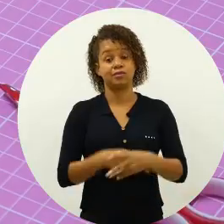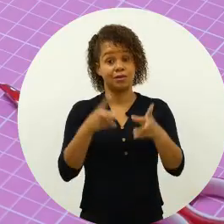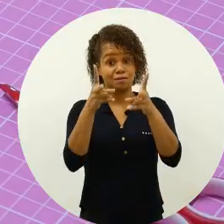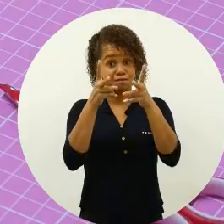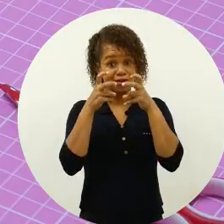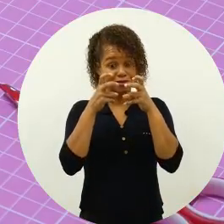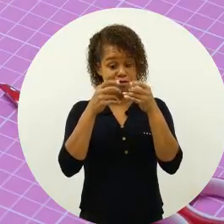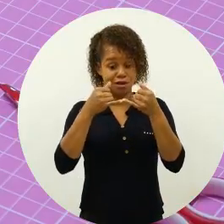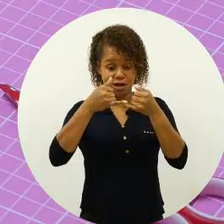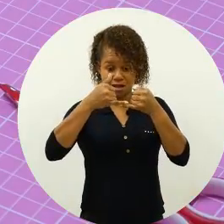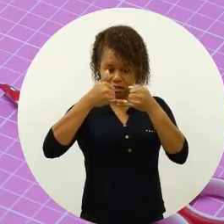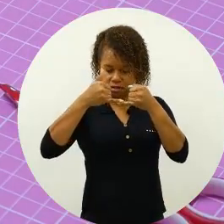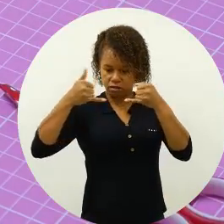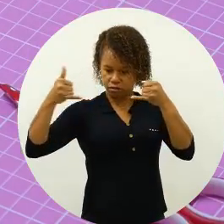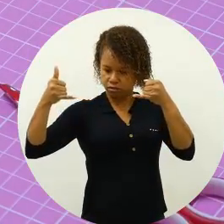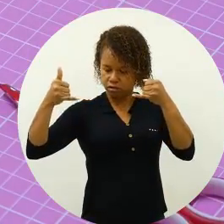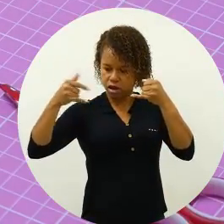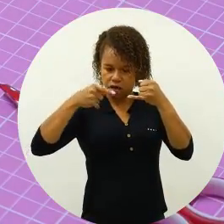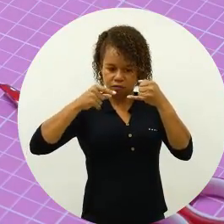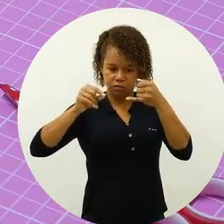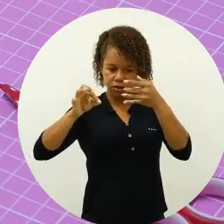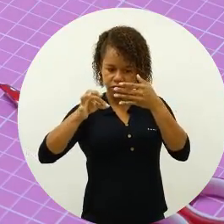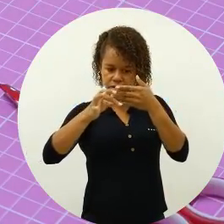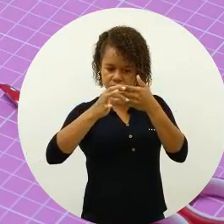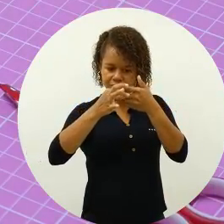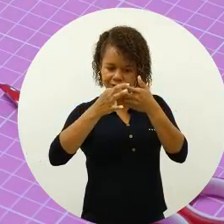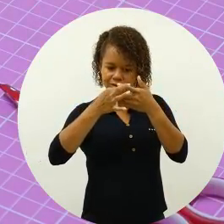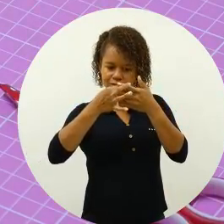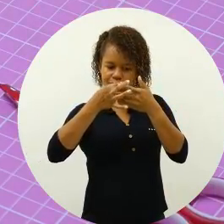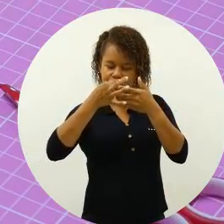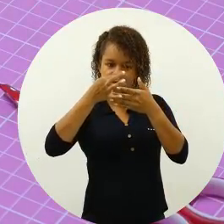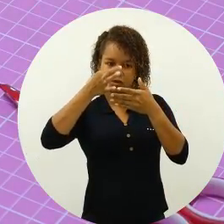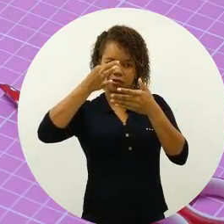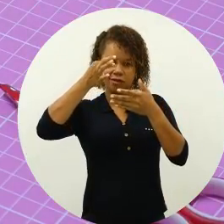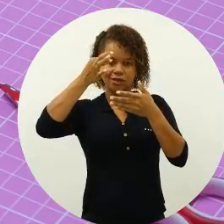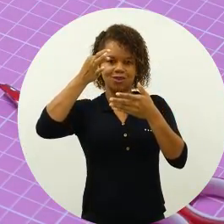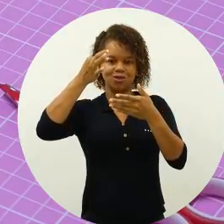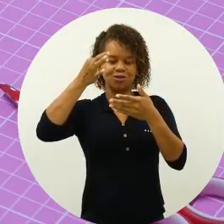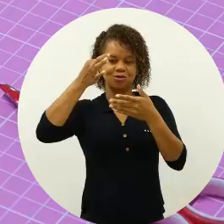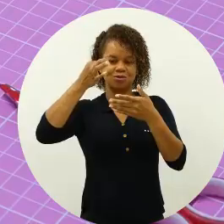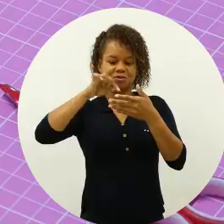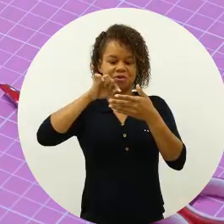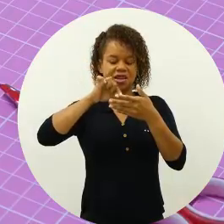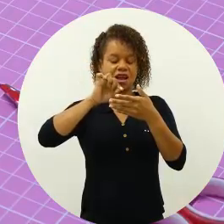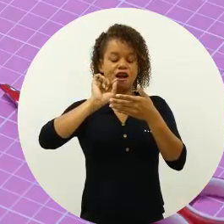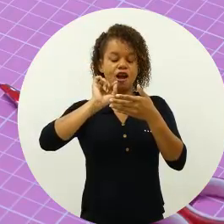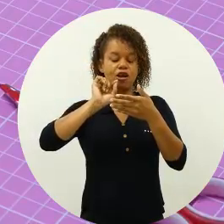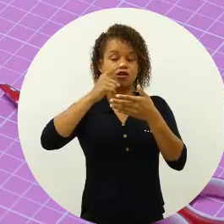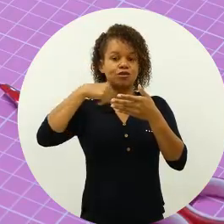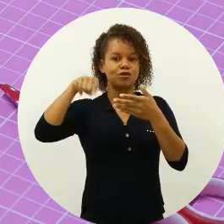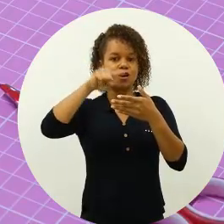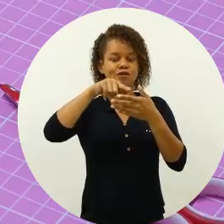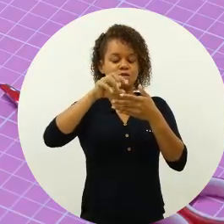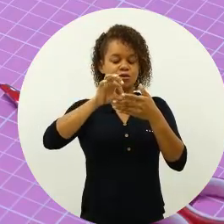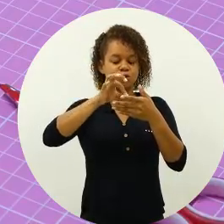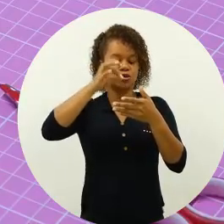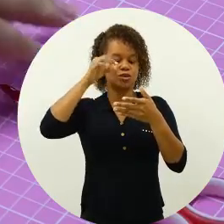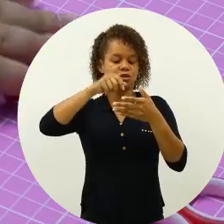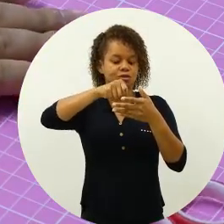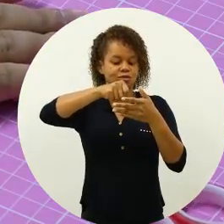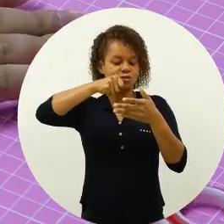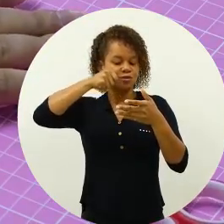Percebam que a linha, ela foi passada por dentro do buraco e aí, ó, nós vamos